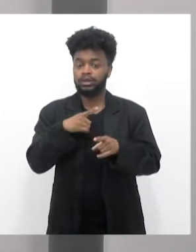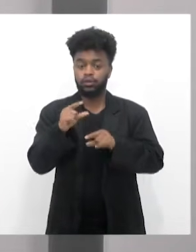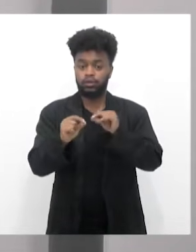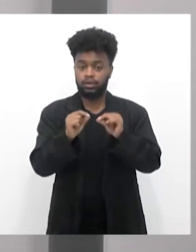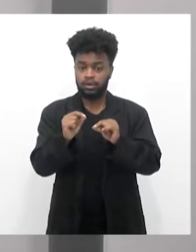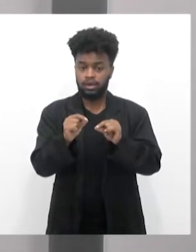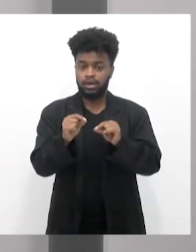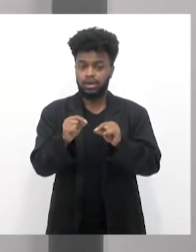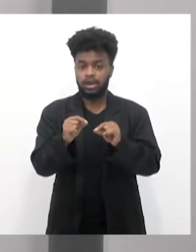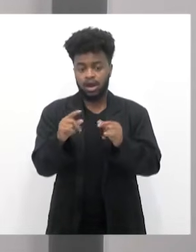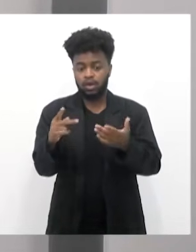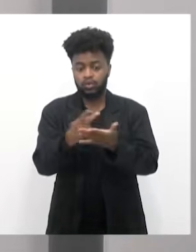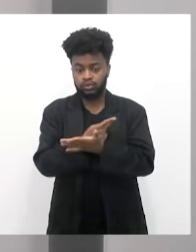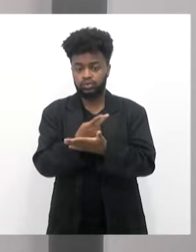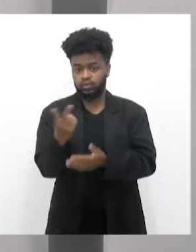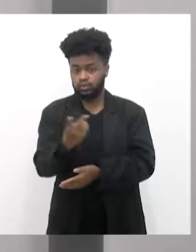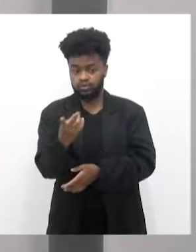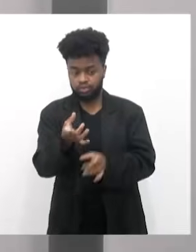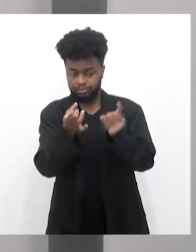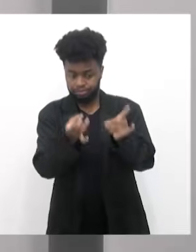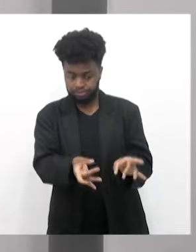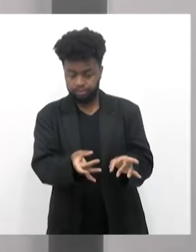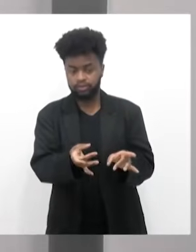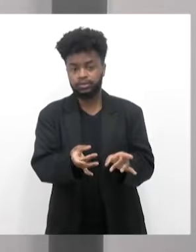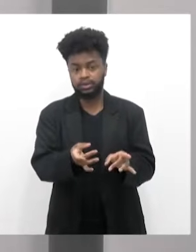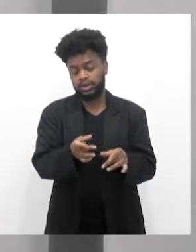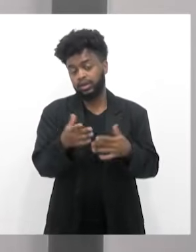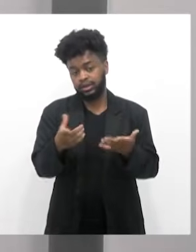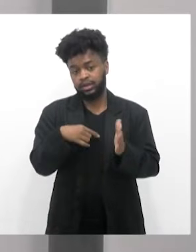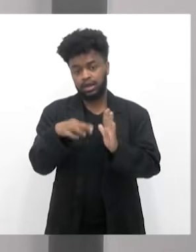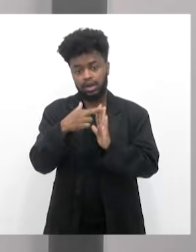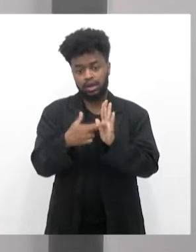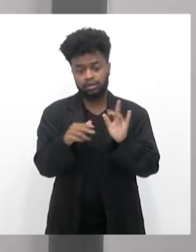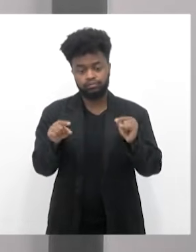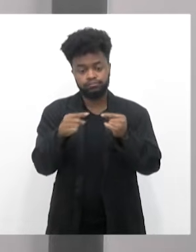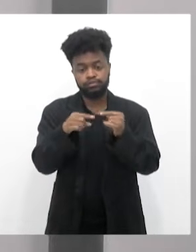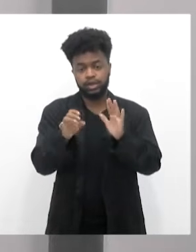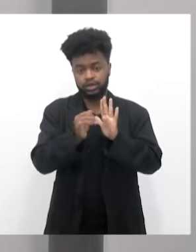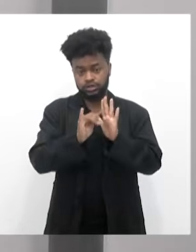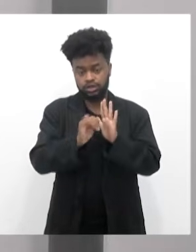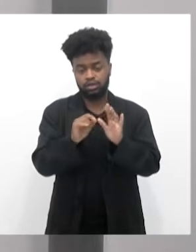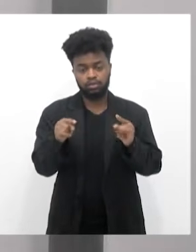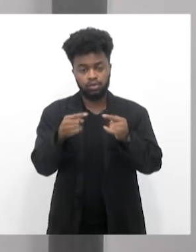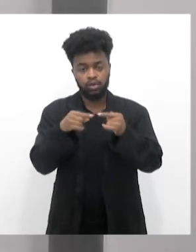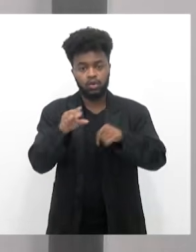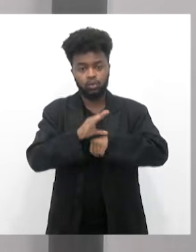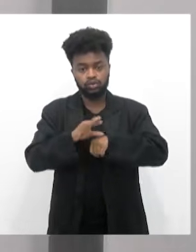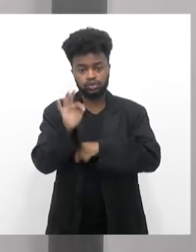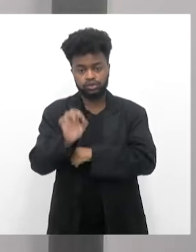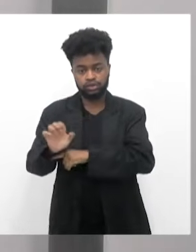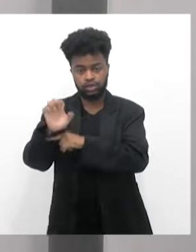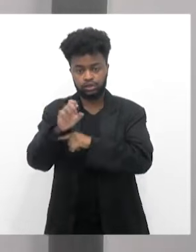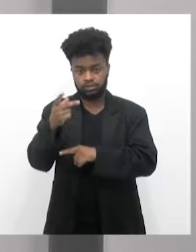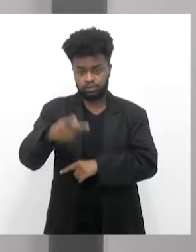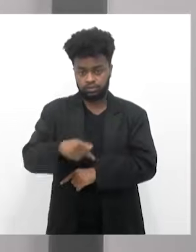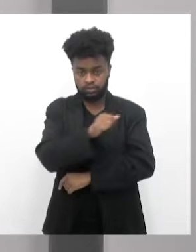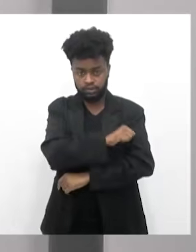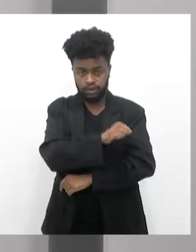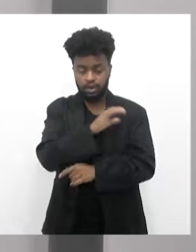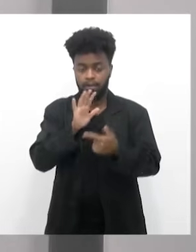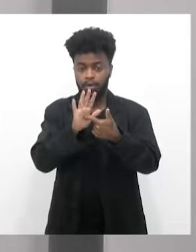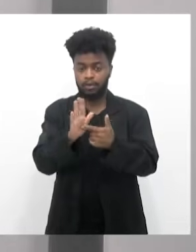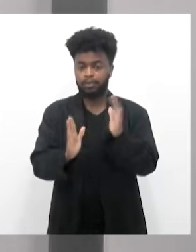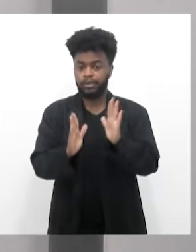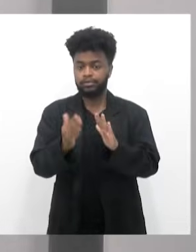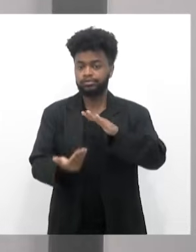a ocorrência da dupla vacância. A partir daí vem a regra do edital, que, segundo a Constituição do Estado do Rio de Janeiro, determina que até 30